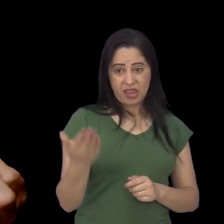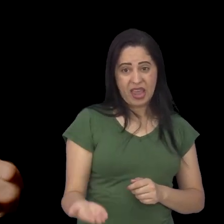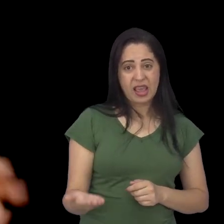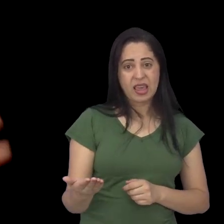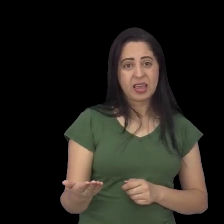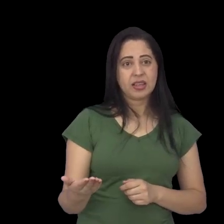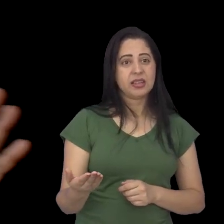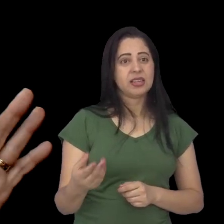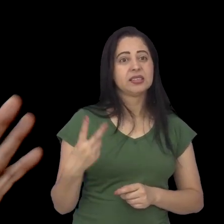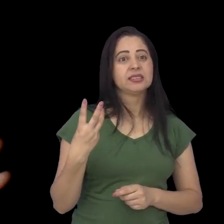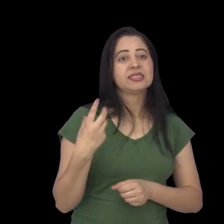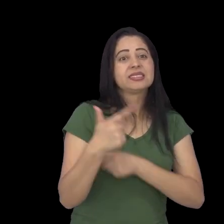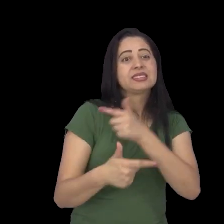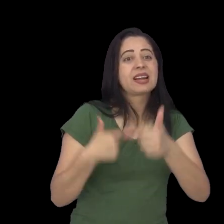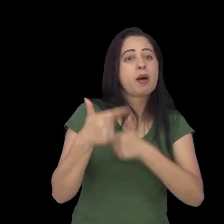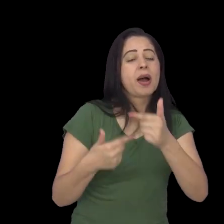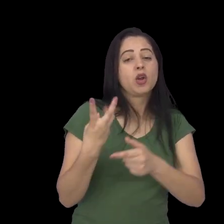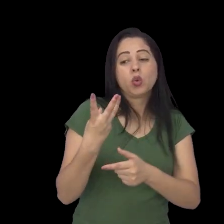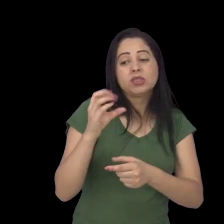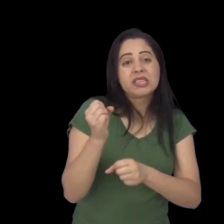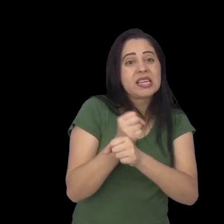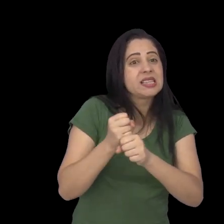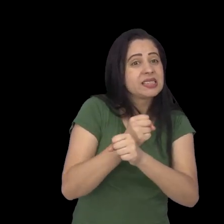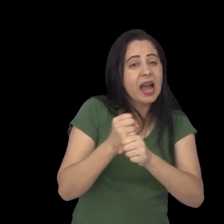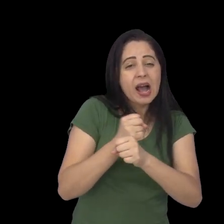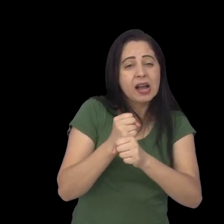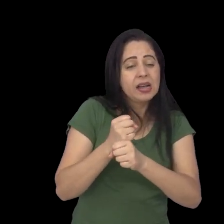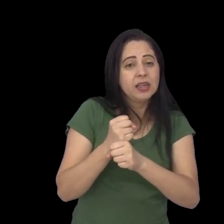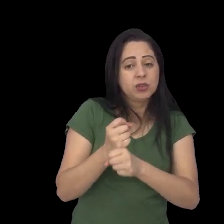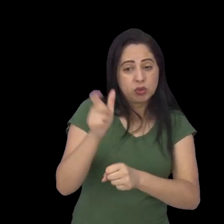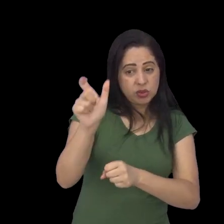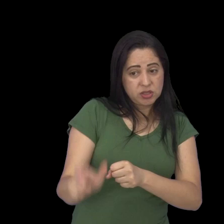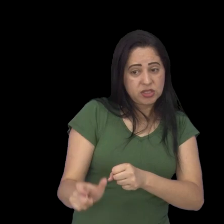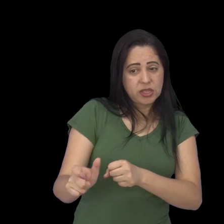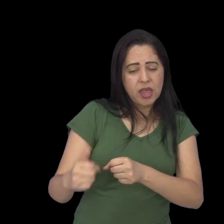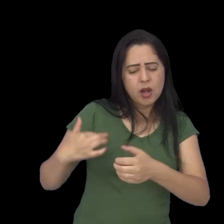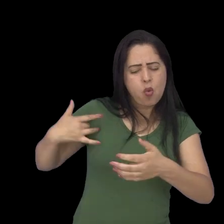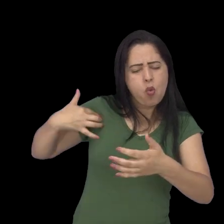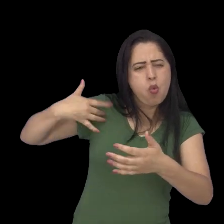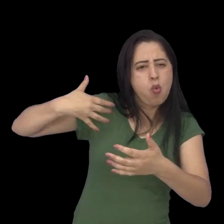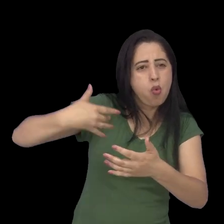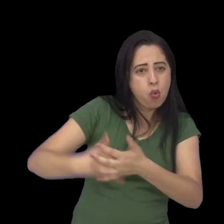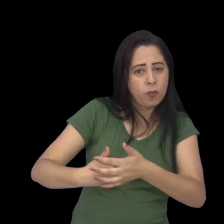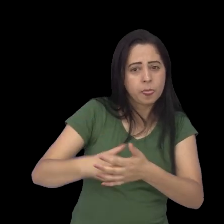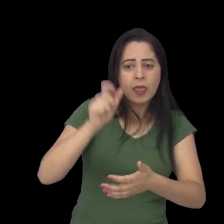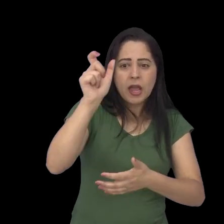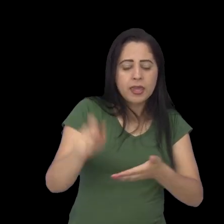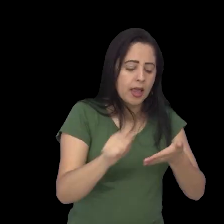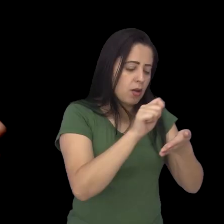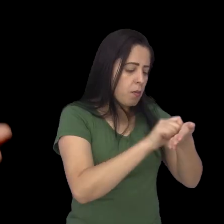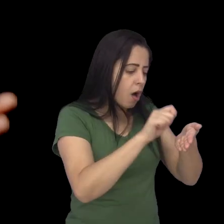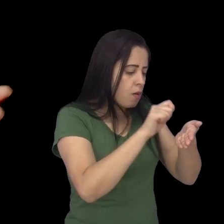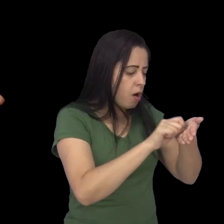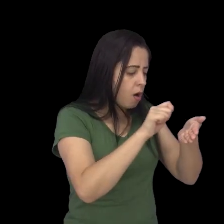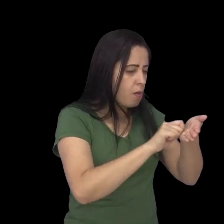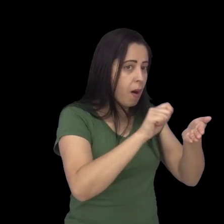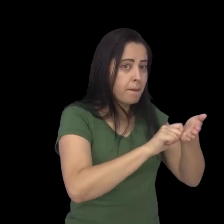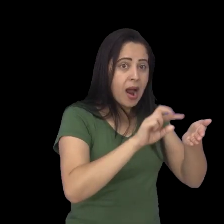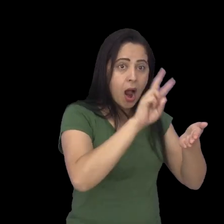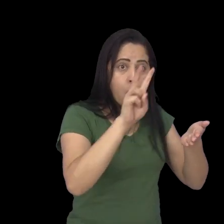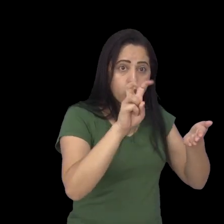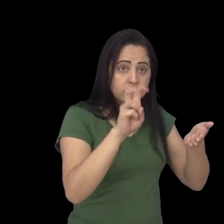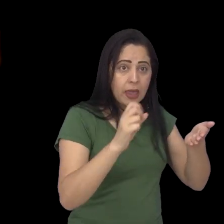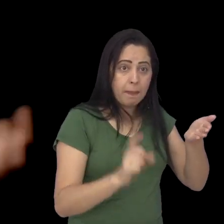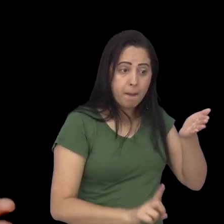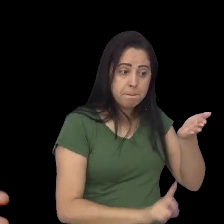de foguete, ele escreveu tudo sobre foguetes, que é o Palmério, e aí o sindicato publica. É um